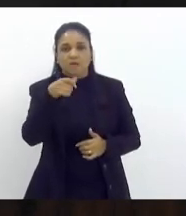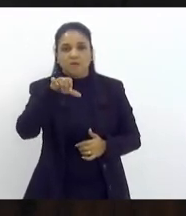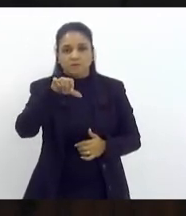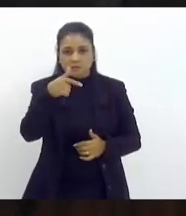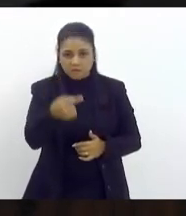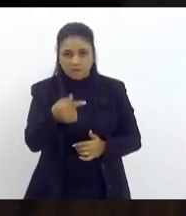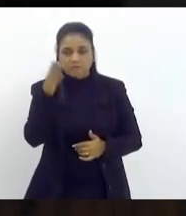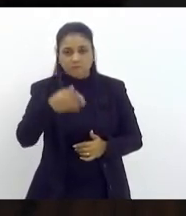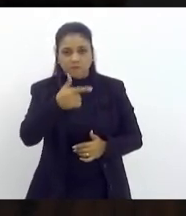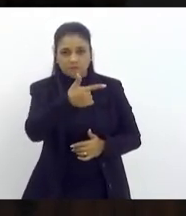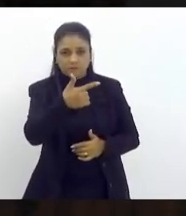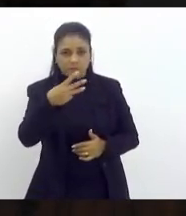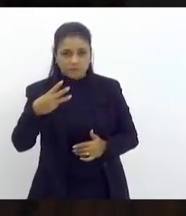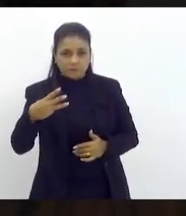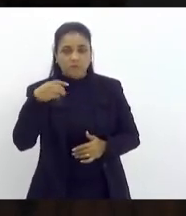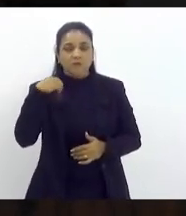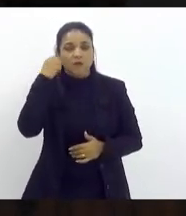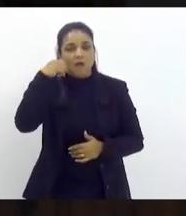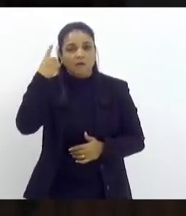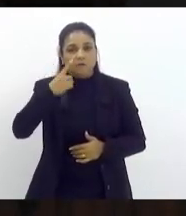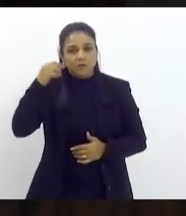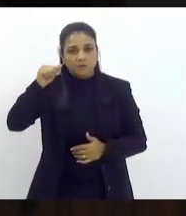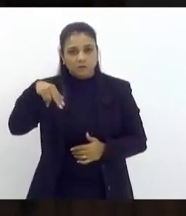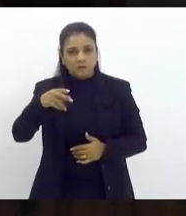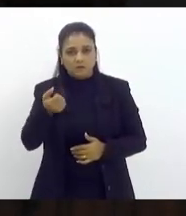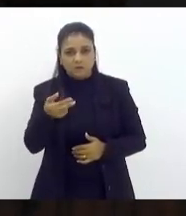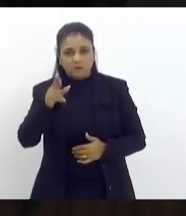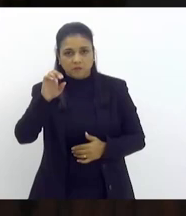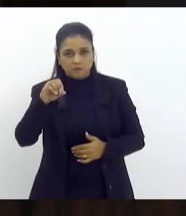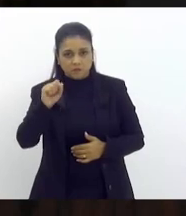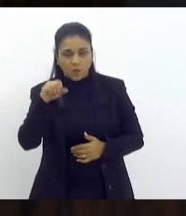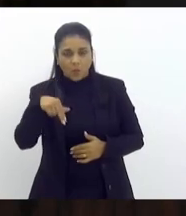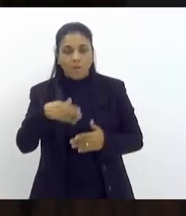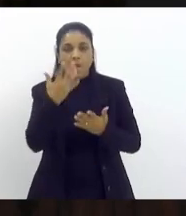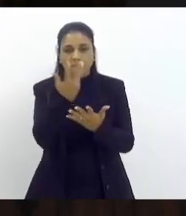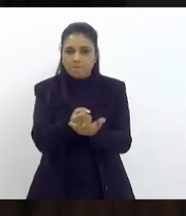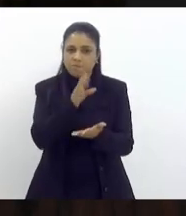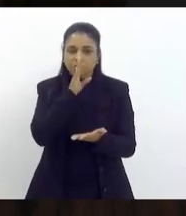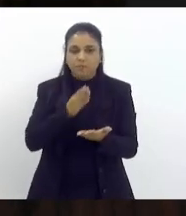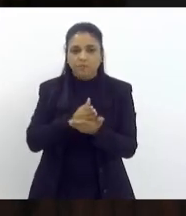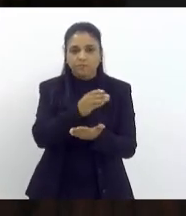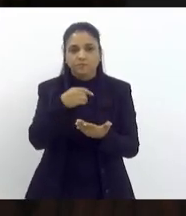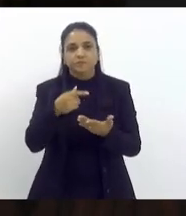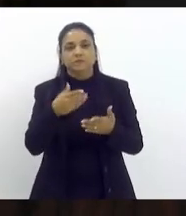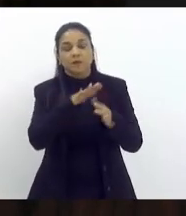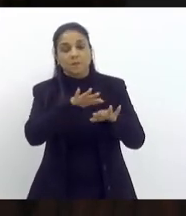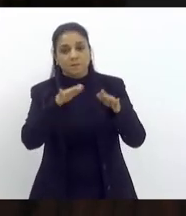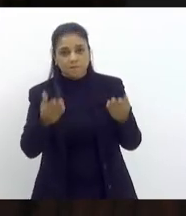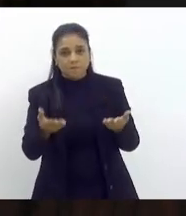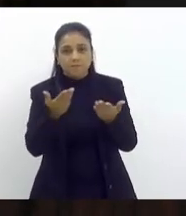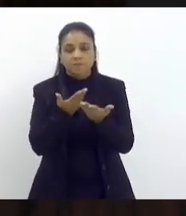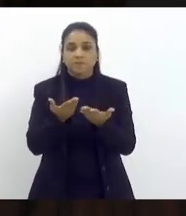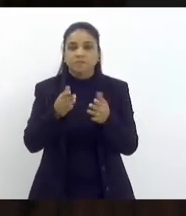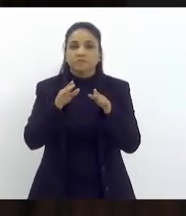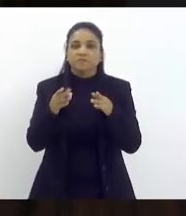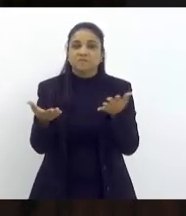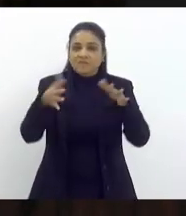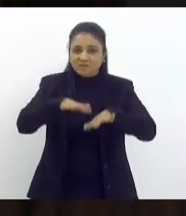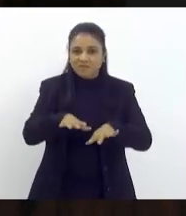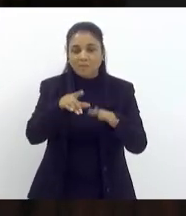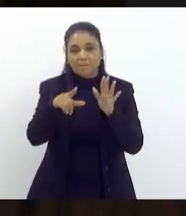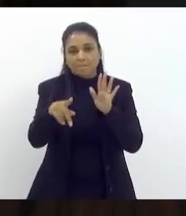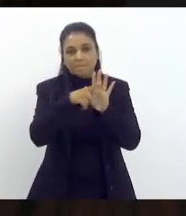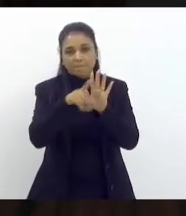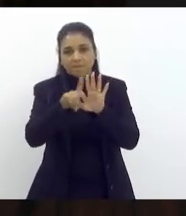Deputado Anderson Moraes que a própria mãe dele como estão aprovado a sobremesa requerimento de inclusão do pl